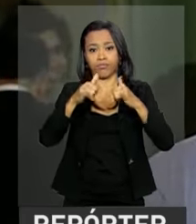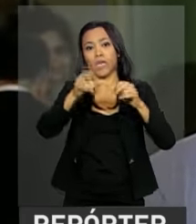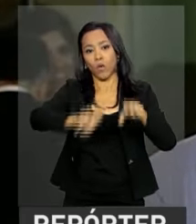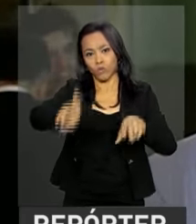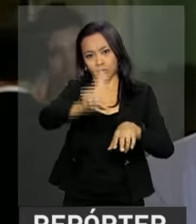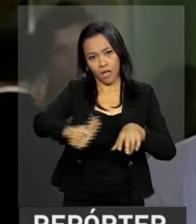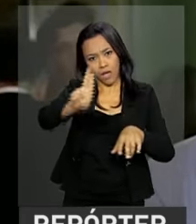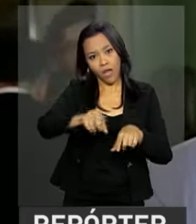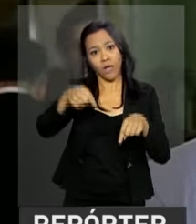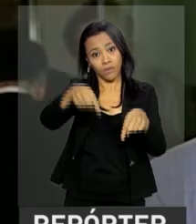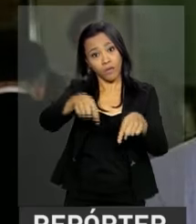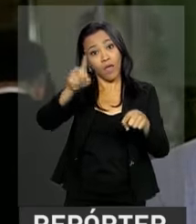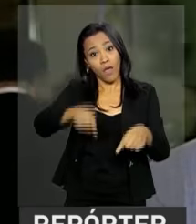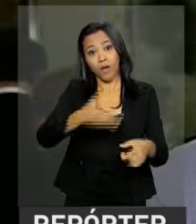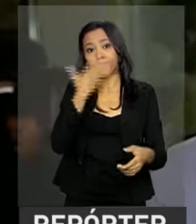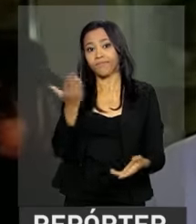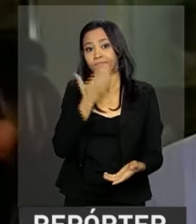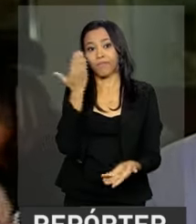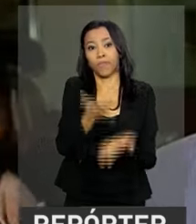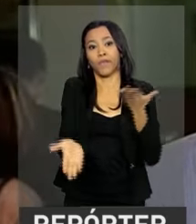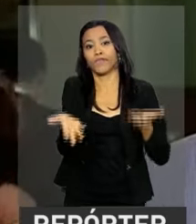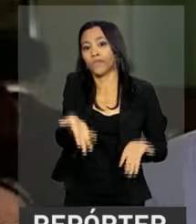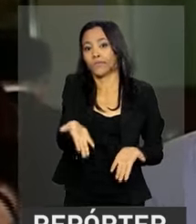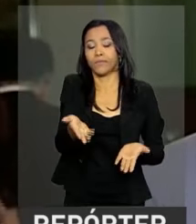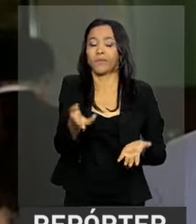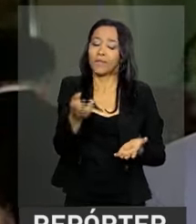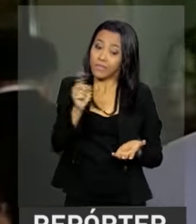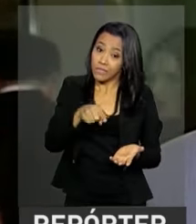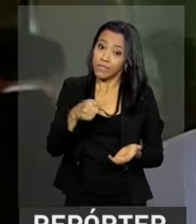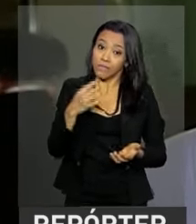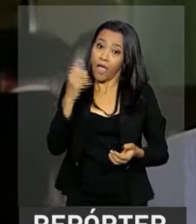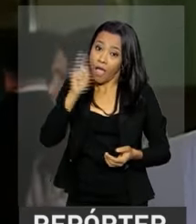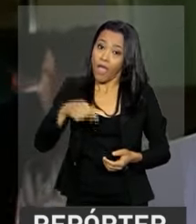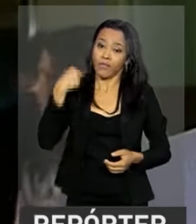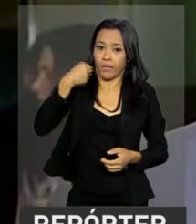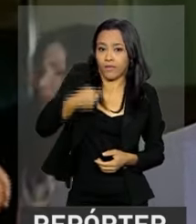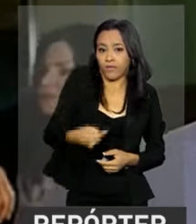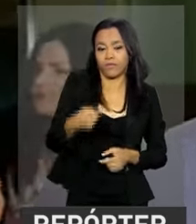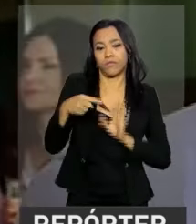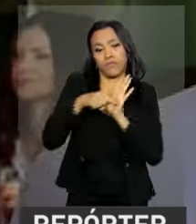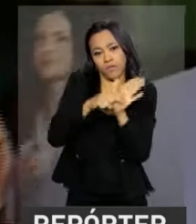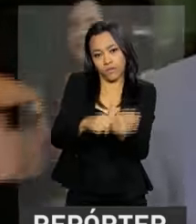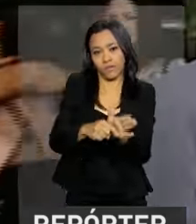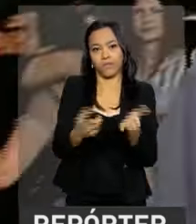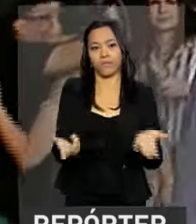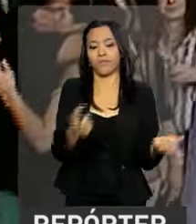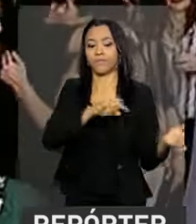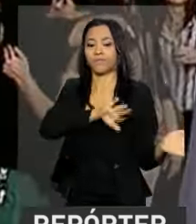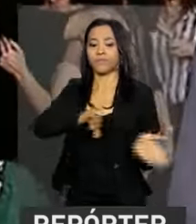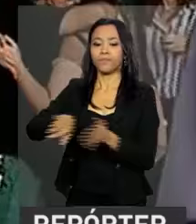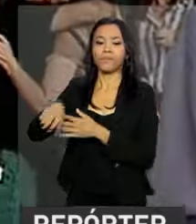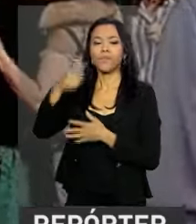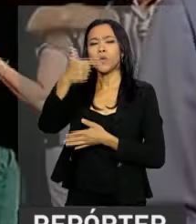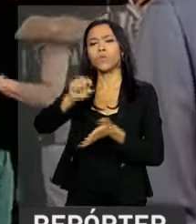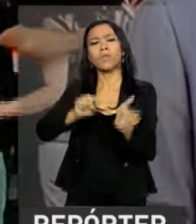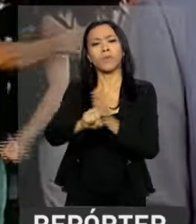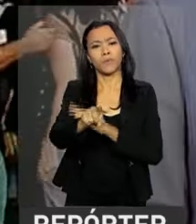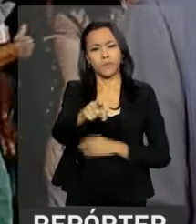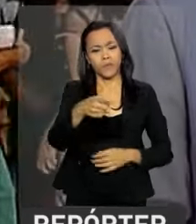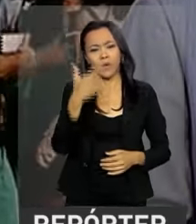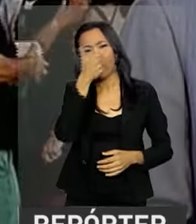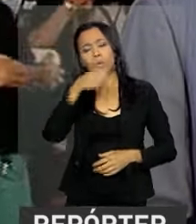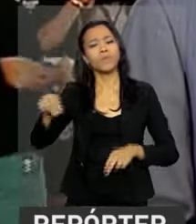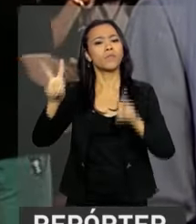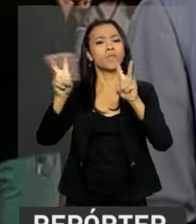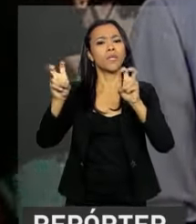alimentos está também sendo perdida com o impacto muito negativo para a sociedade presidente e outra outro assunto que foi discutido